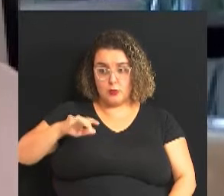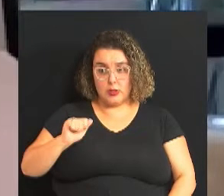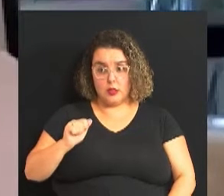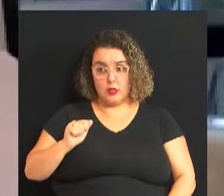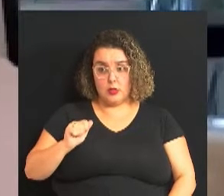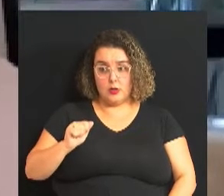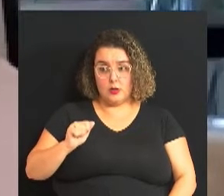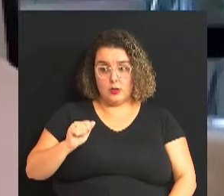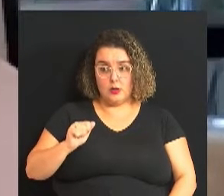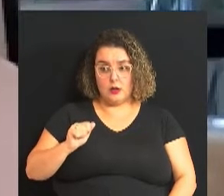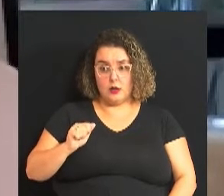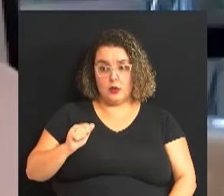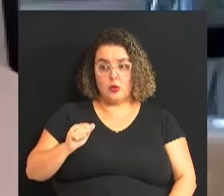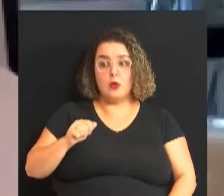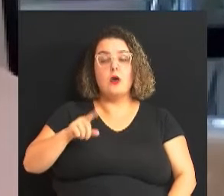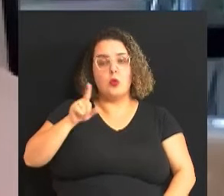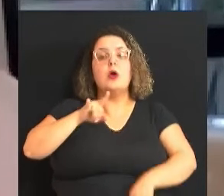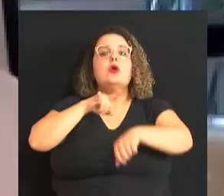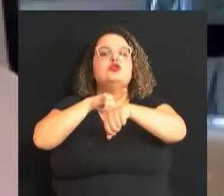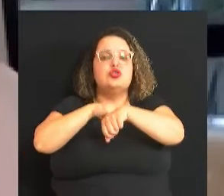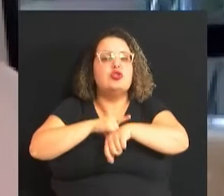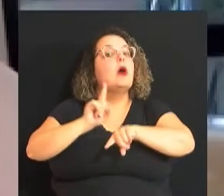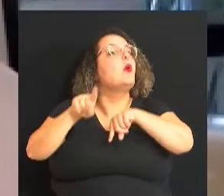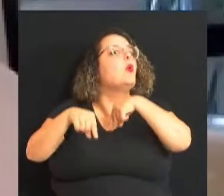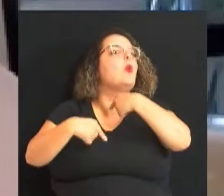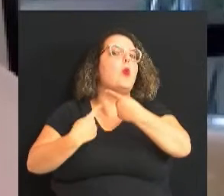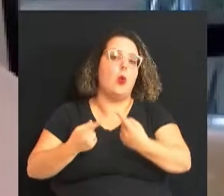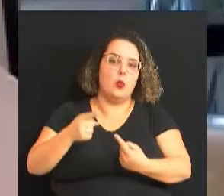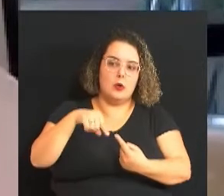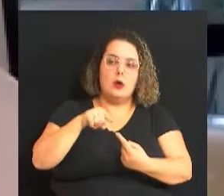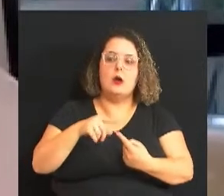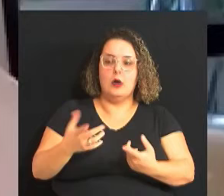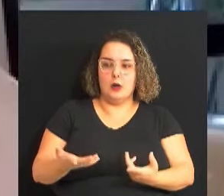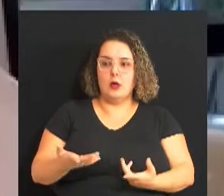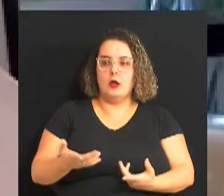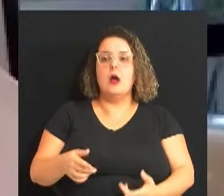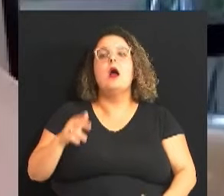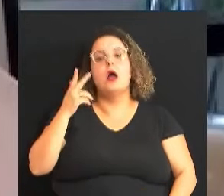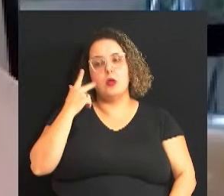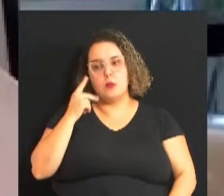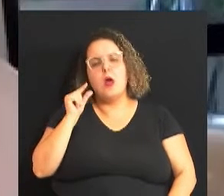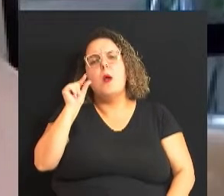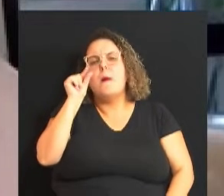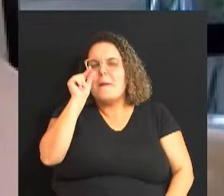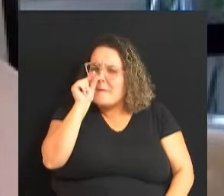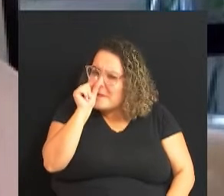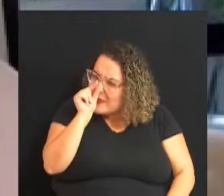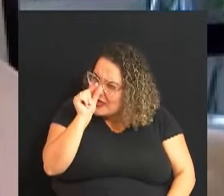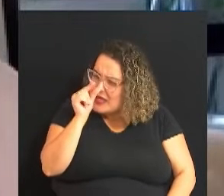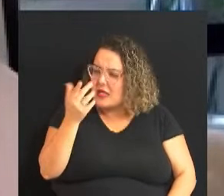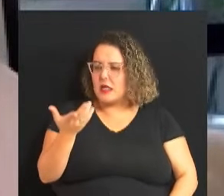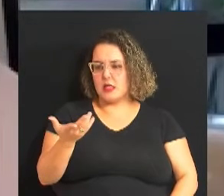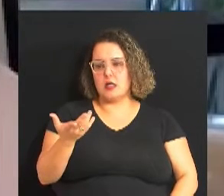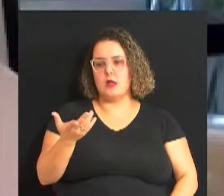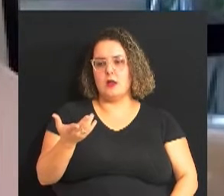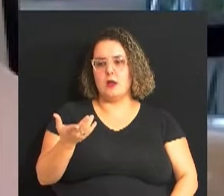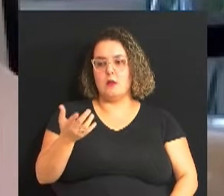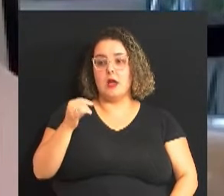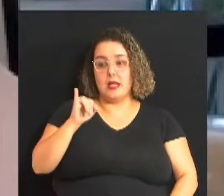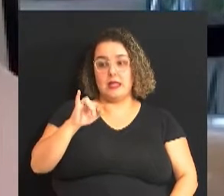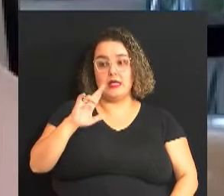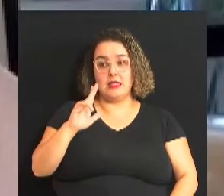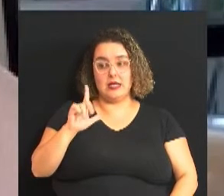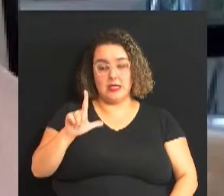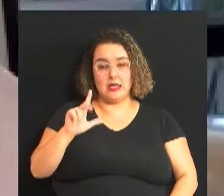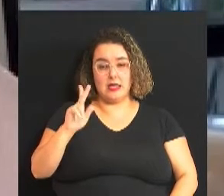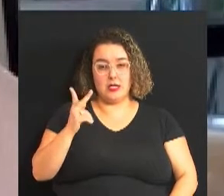do trato urinário, que é um outro objetivo, uma urostomia geralmente é bem pequenininha. Mas uma ileostomia,